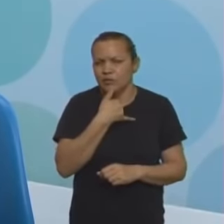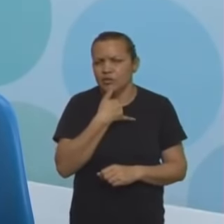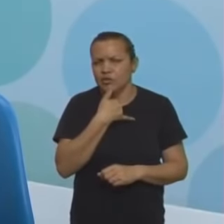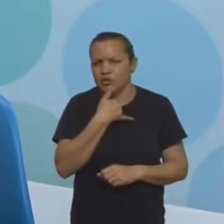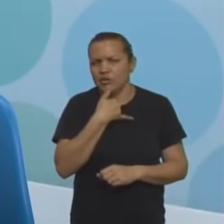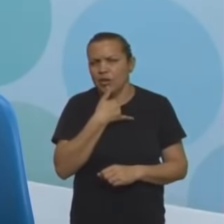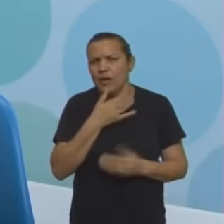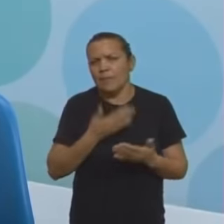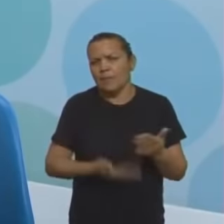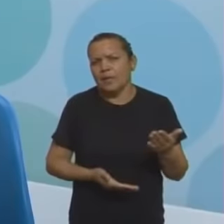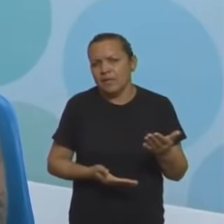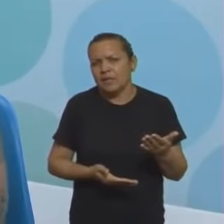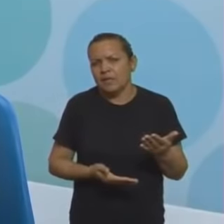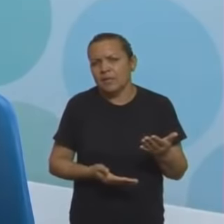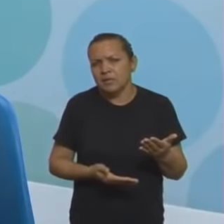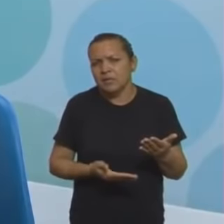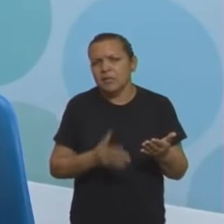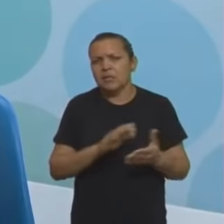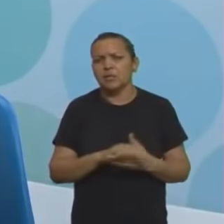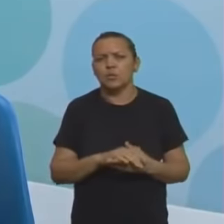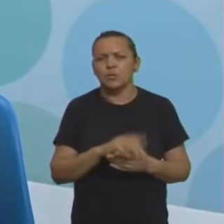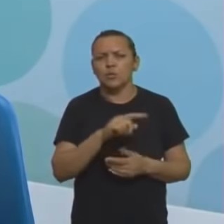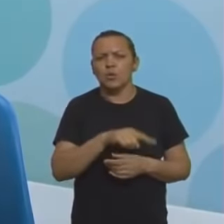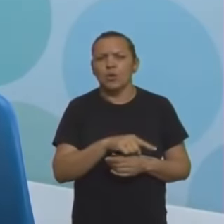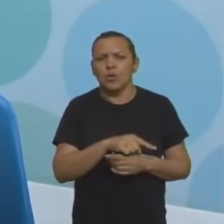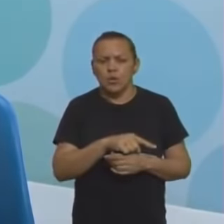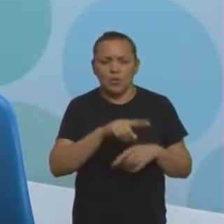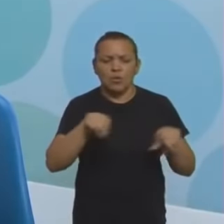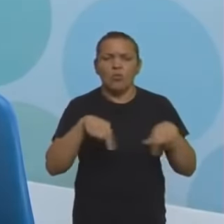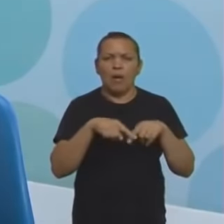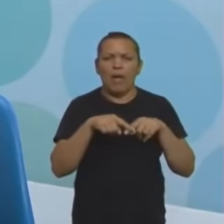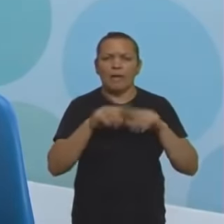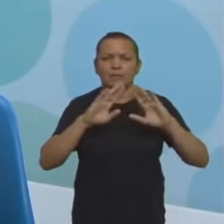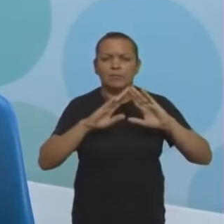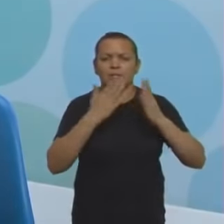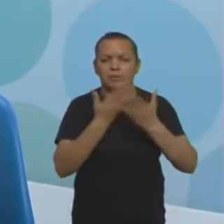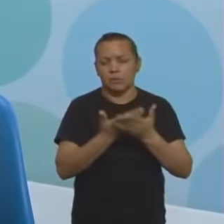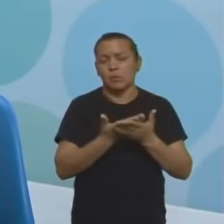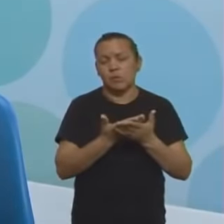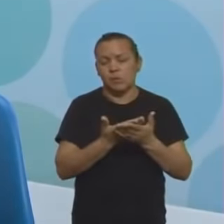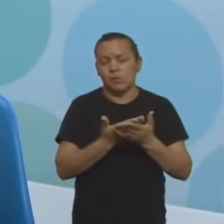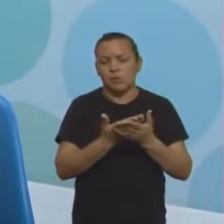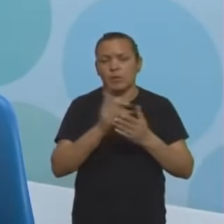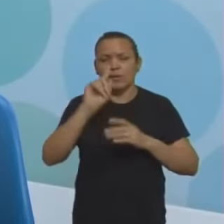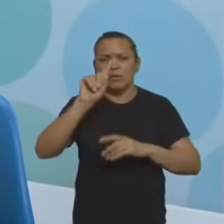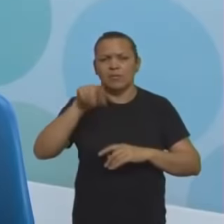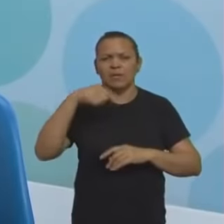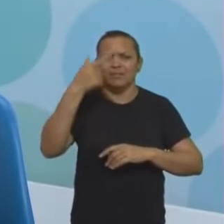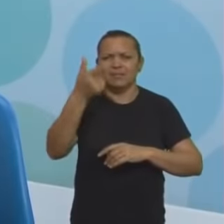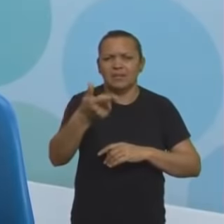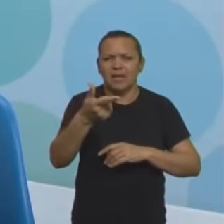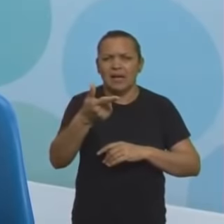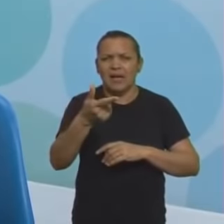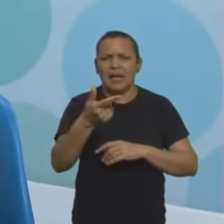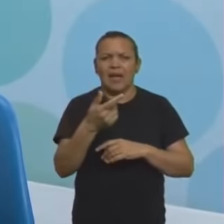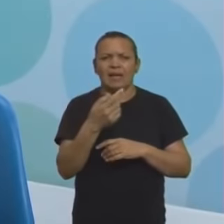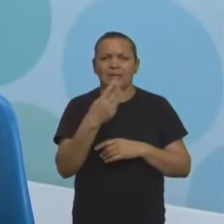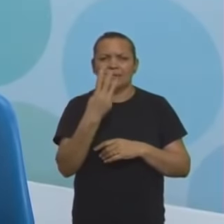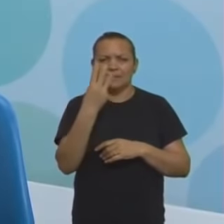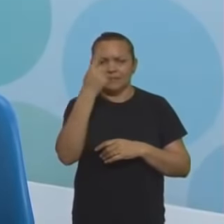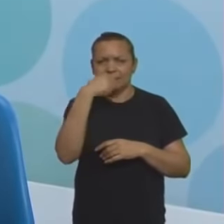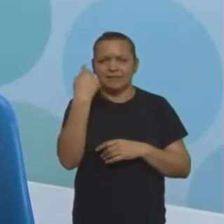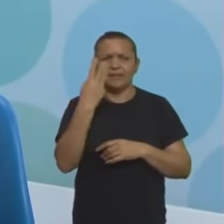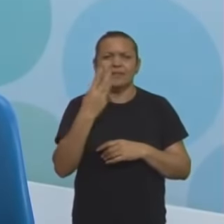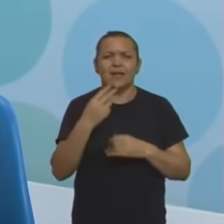tinha perdido no pátio da escola. Mais tarde, no recreio,